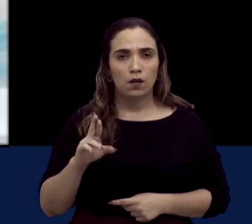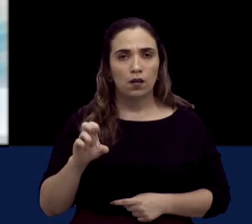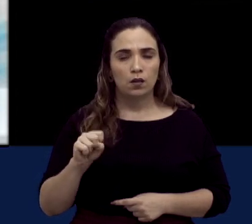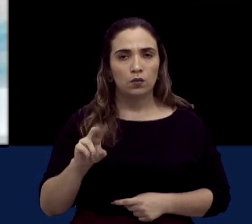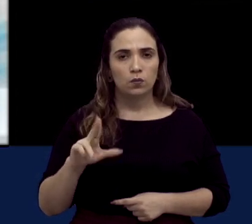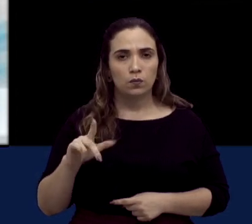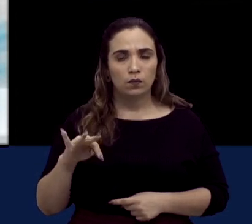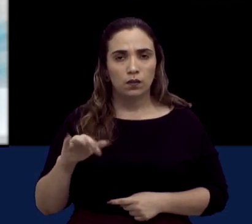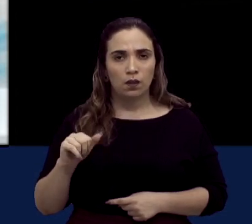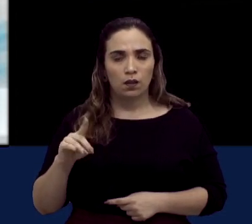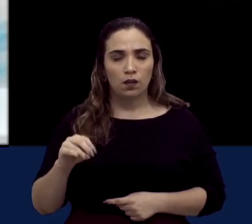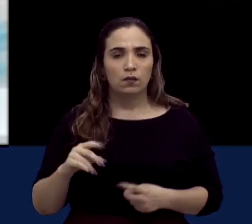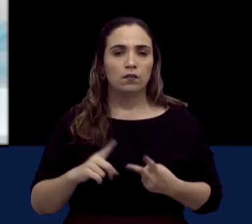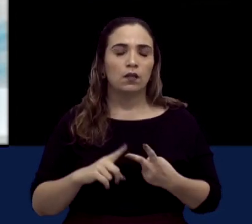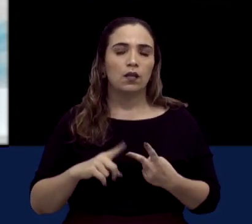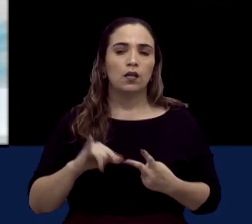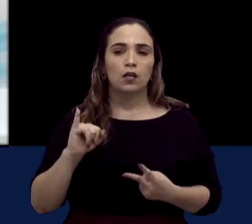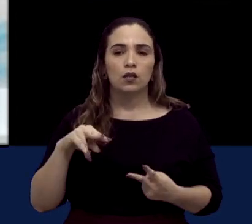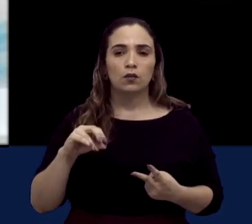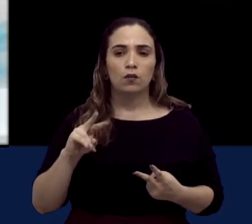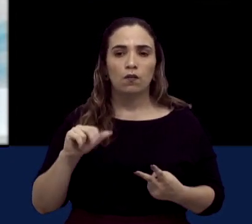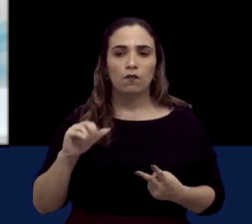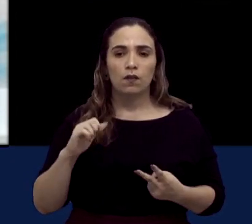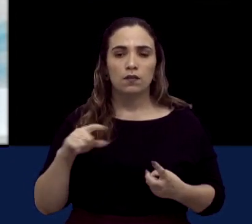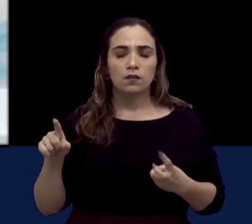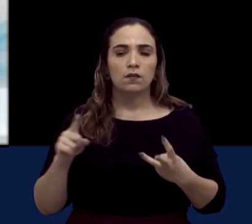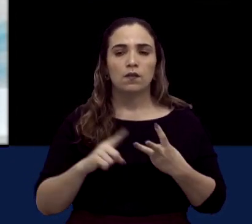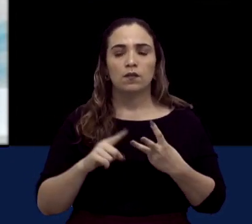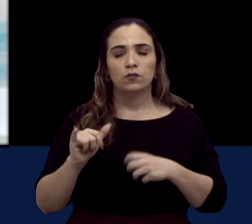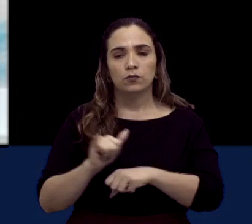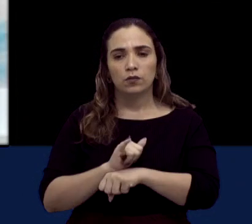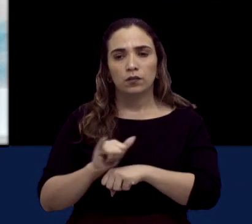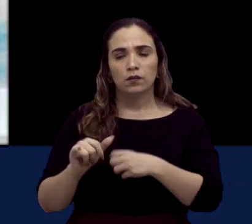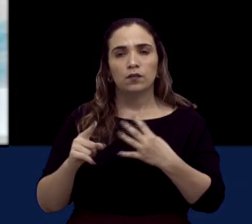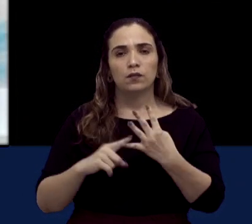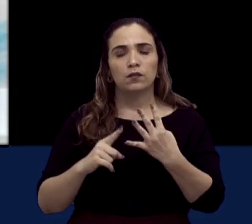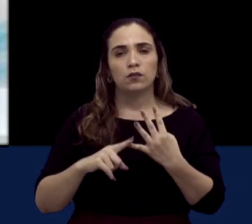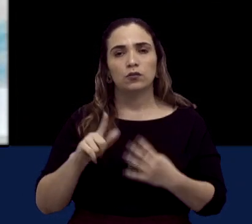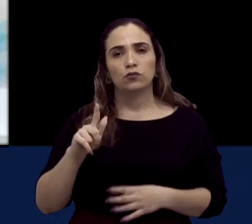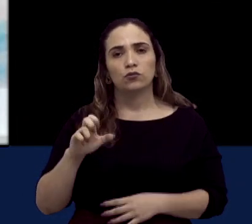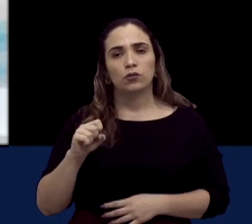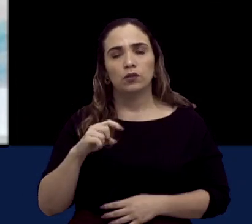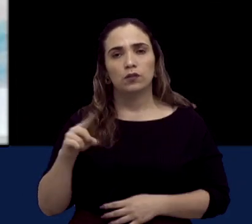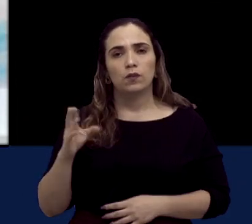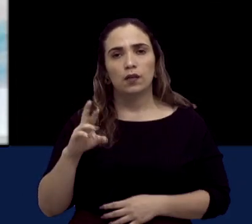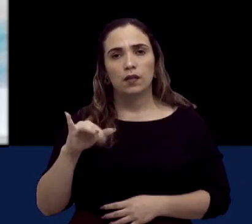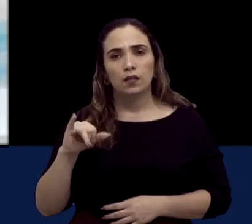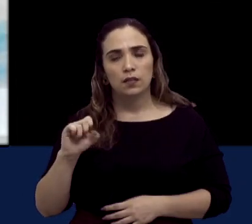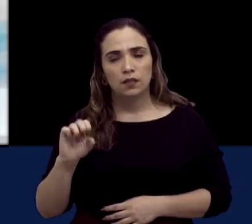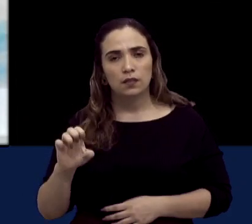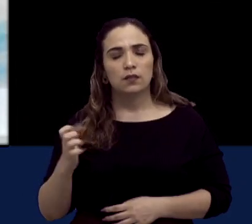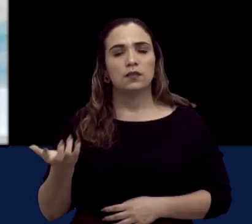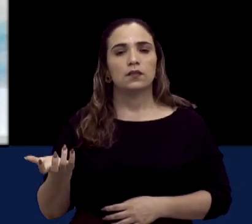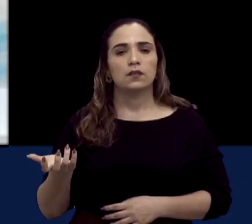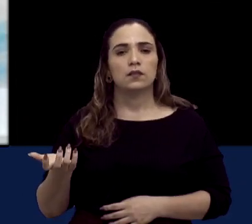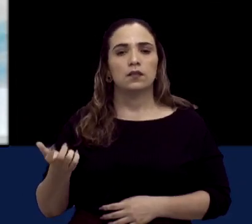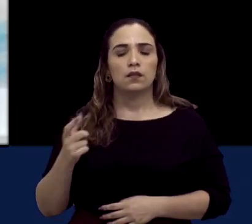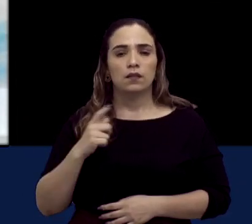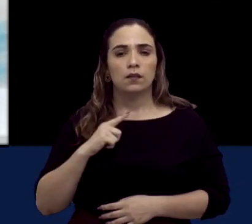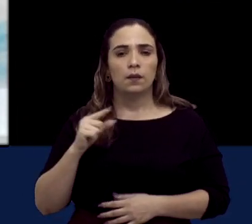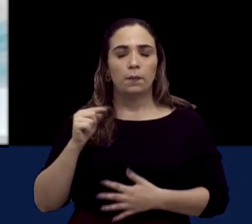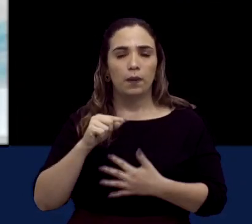existem competências como inovação, alinhamento estratégico, gestão de crise, gestão de equipes, atuação sistêmica